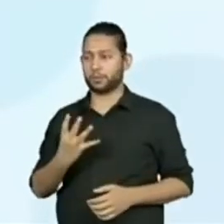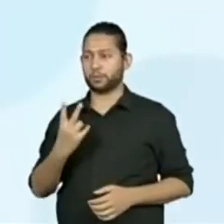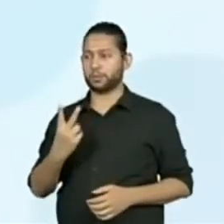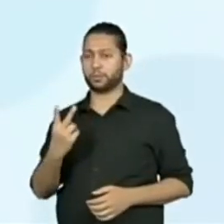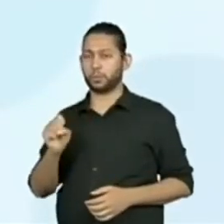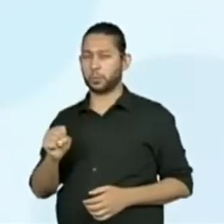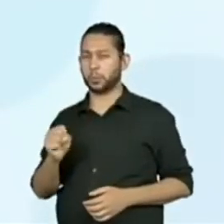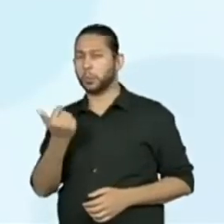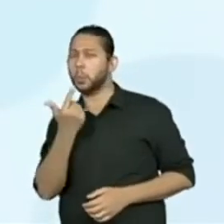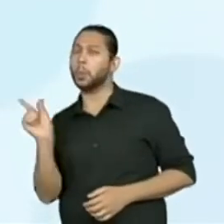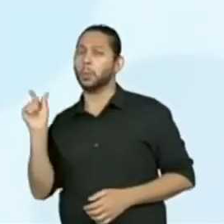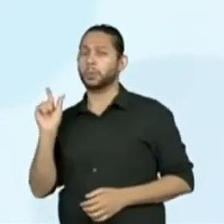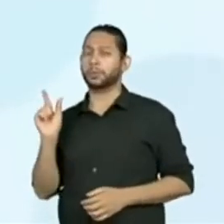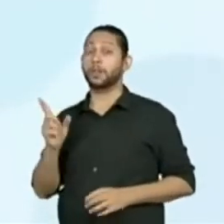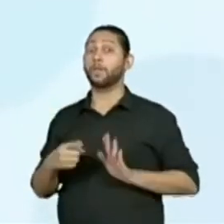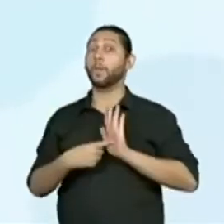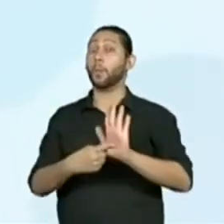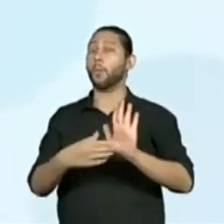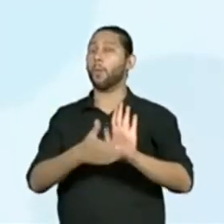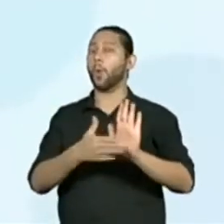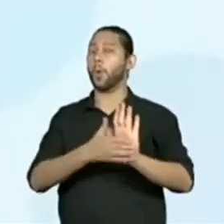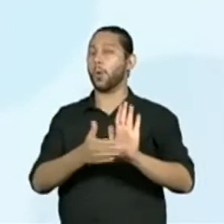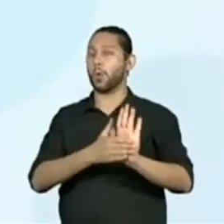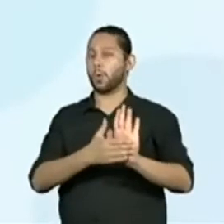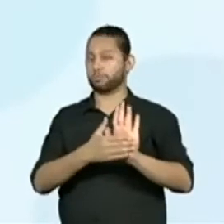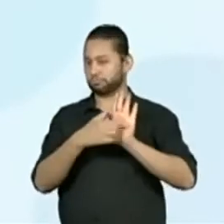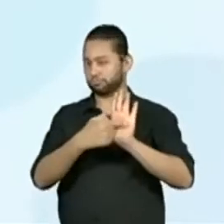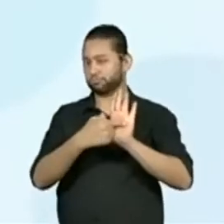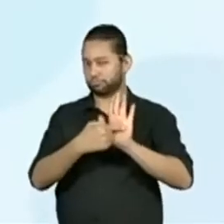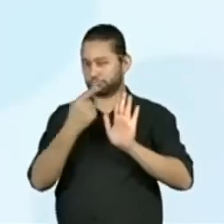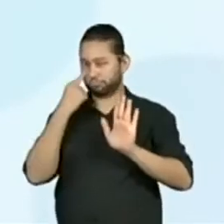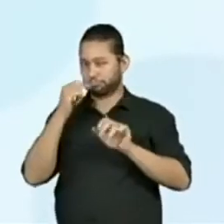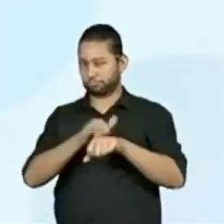428? Então, eu vou mostrar uma coisinha aqui para vocês. Vamos lá.